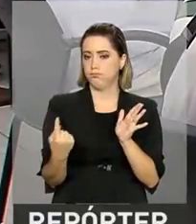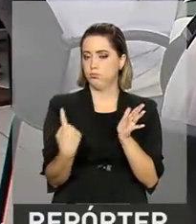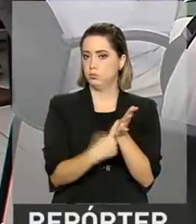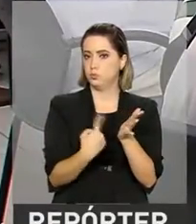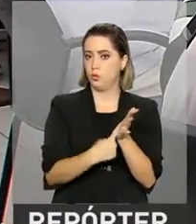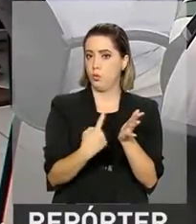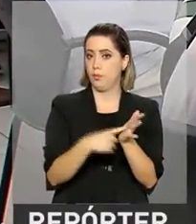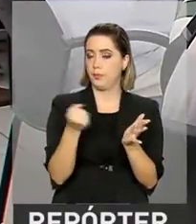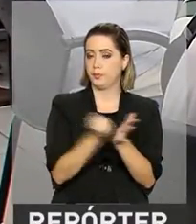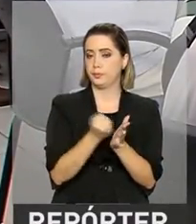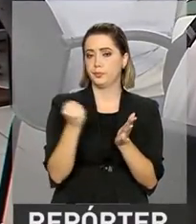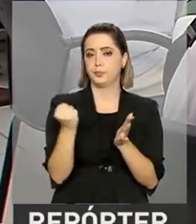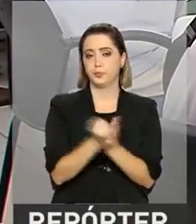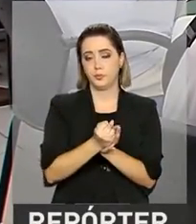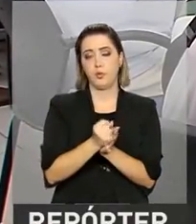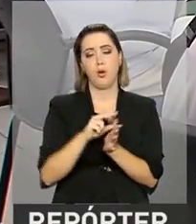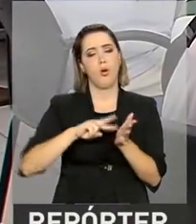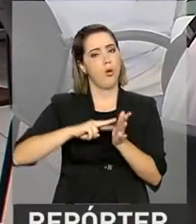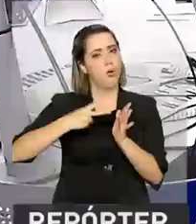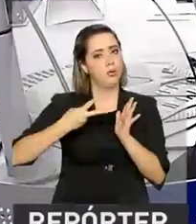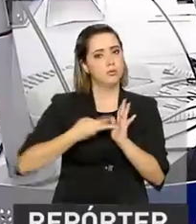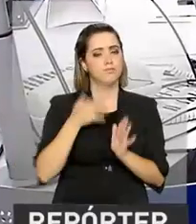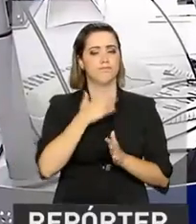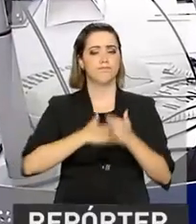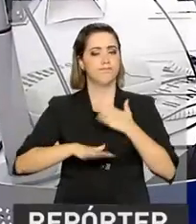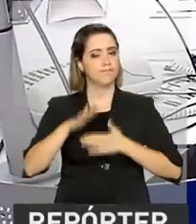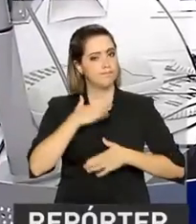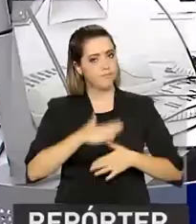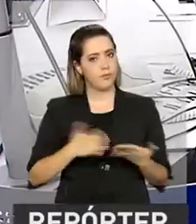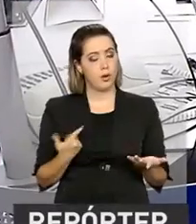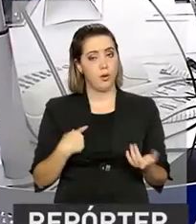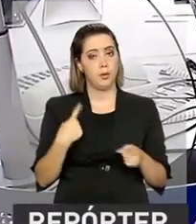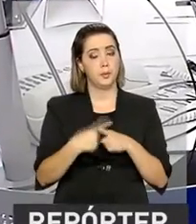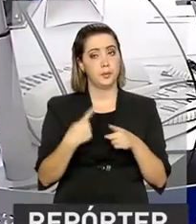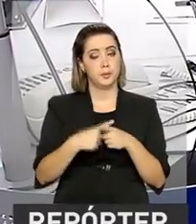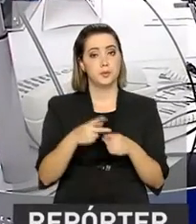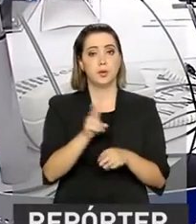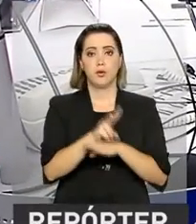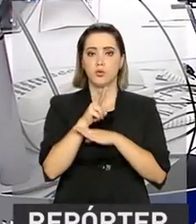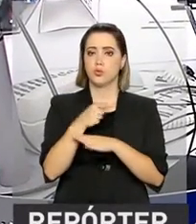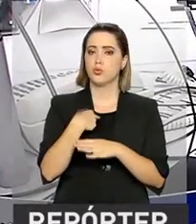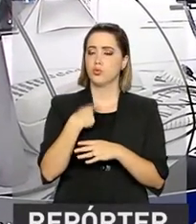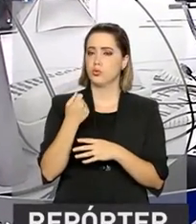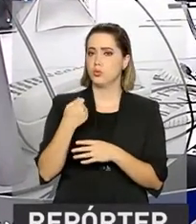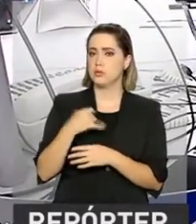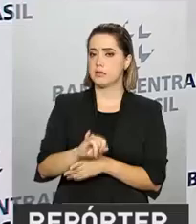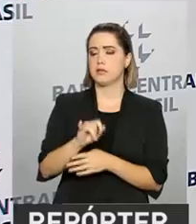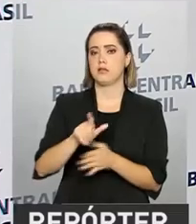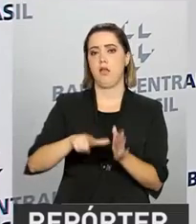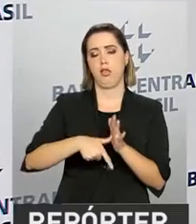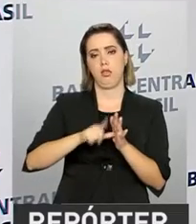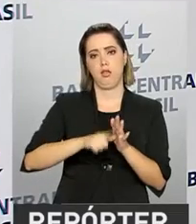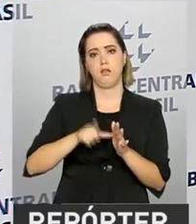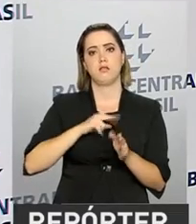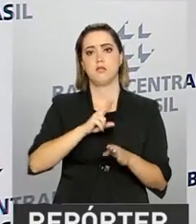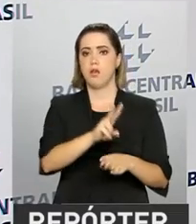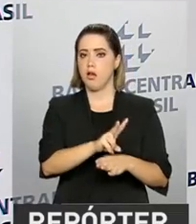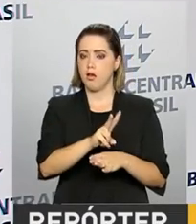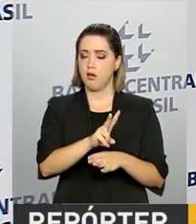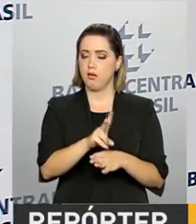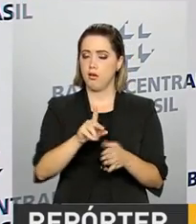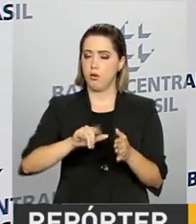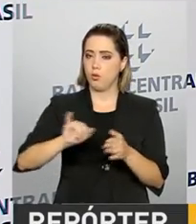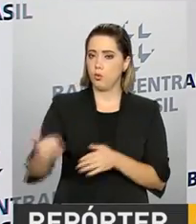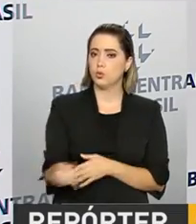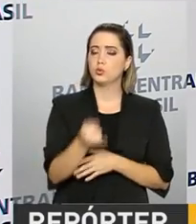tranqüilidade na hora que precisar pegar um empréstimo no banco já que ele vai saber direitinho que pagar no caso de atraso se você tem no